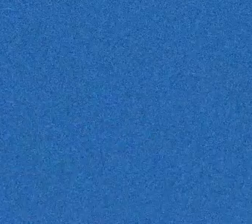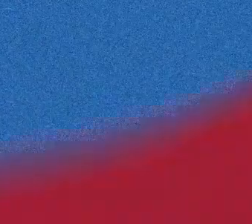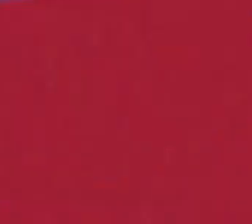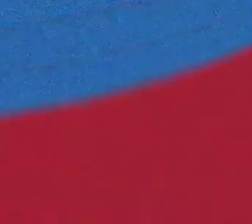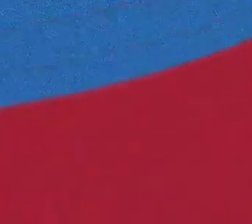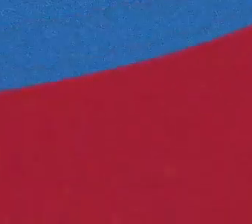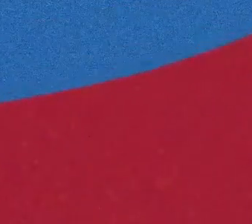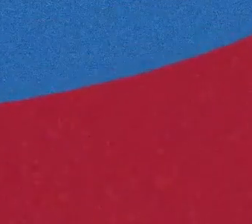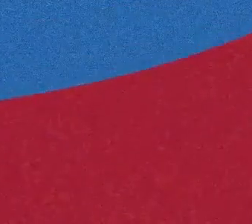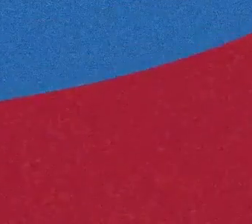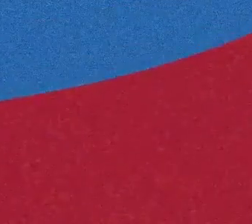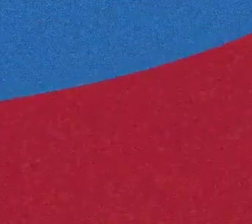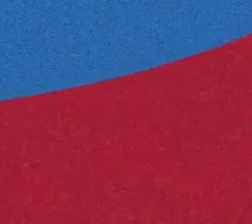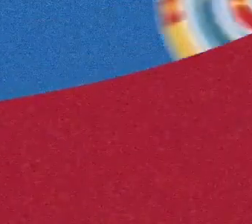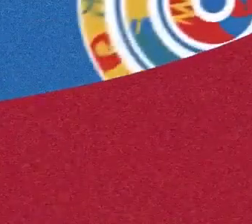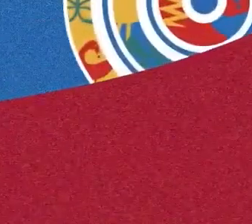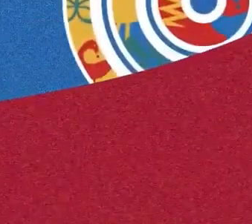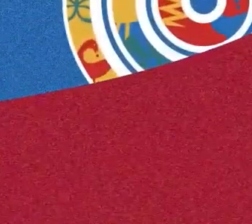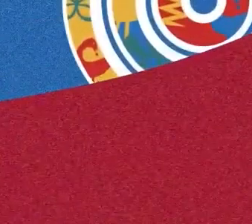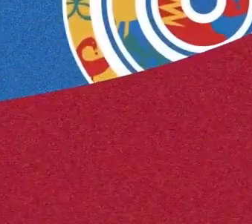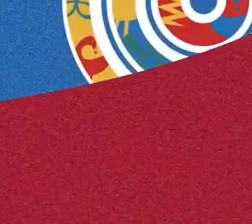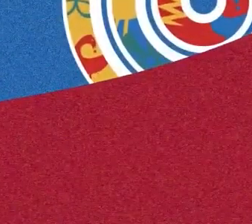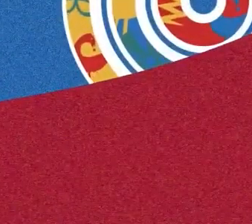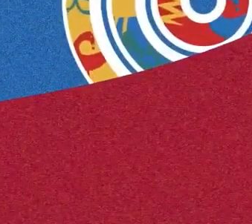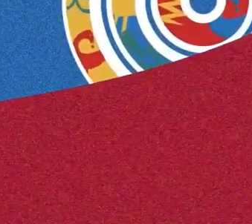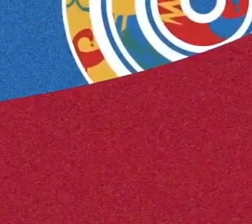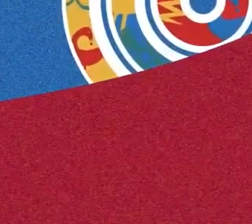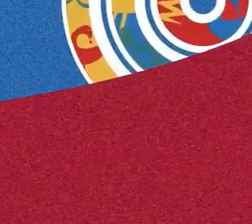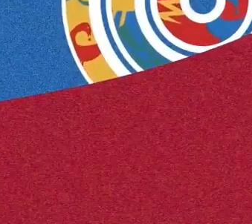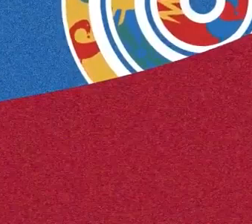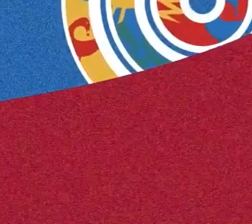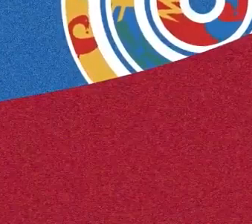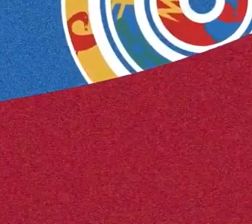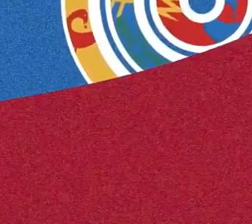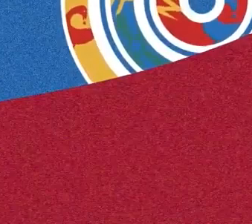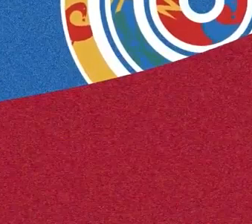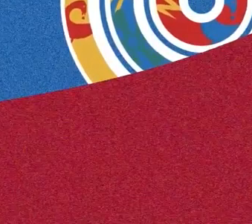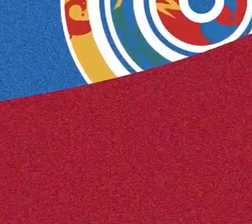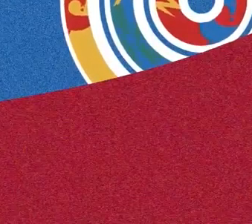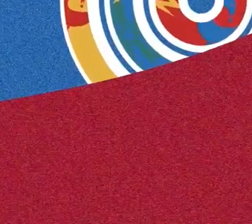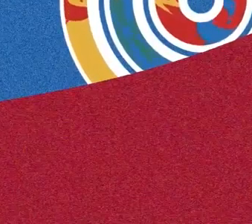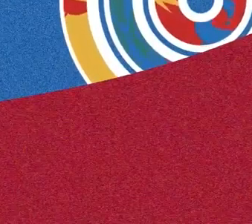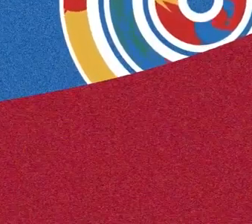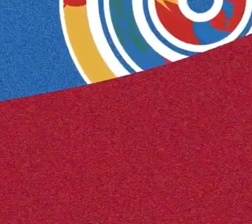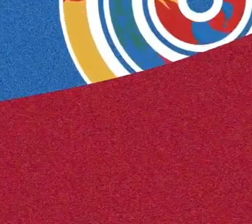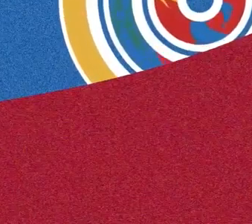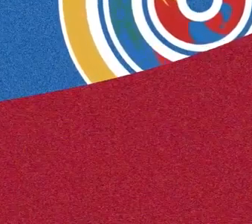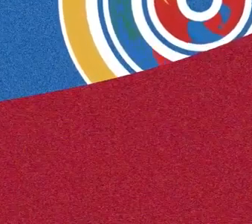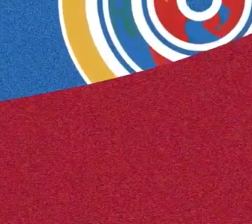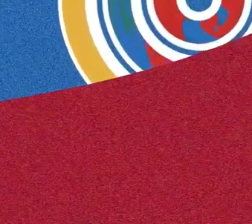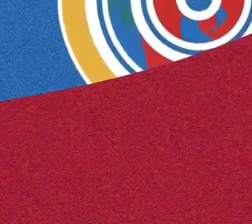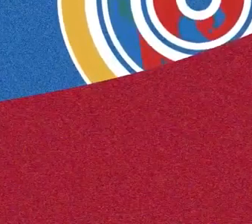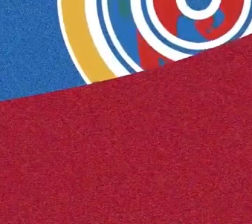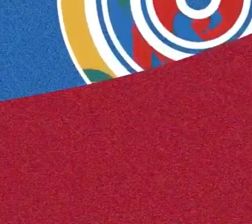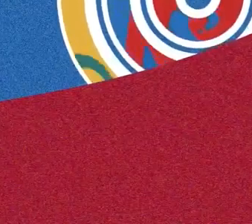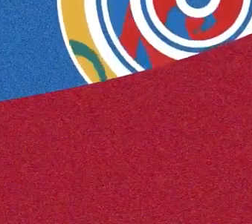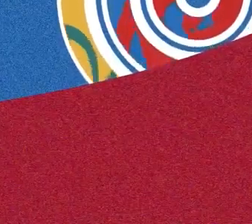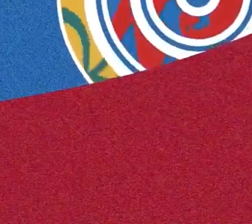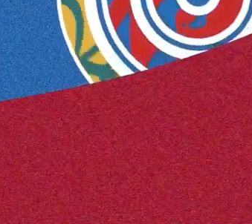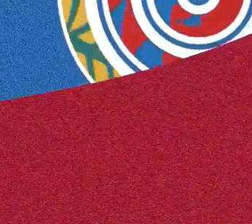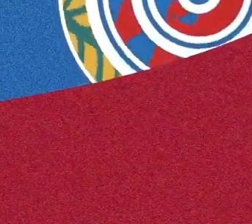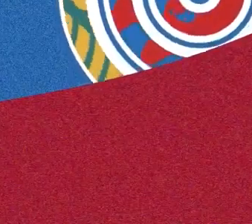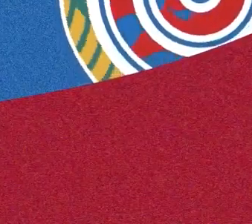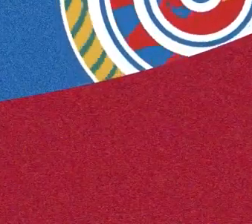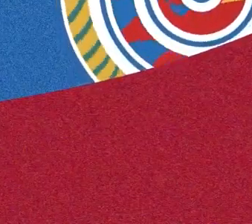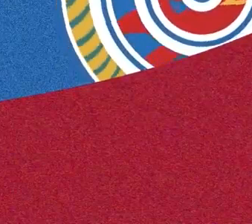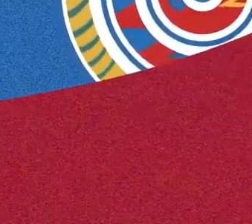O vídeo conta com várias pessoas que sobem ao palco para falar do lançamento do livro em questão. O palco está